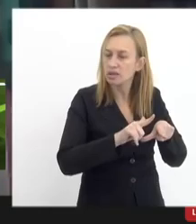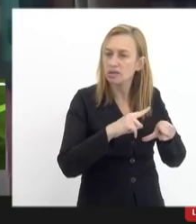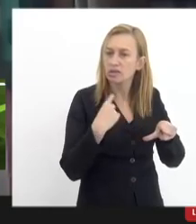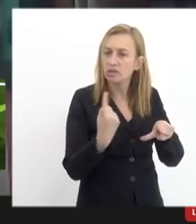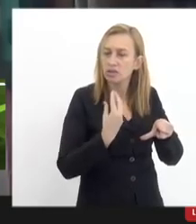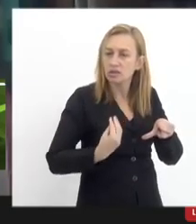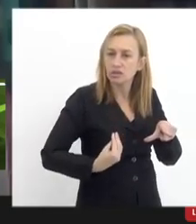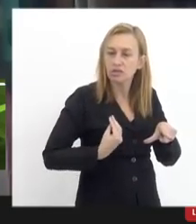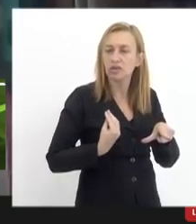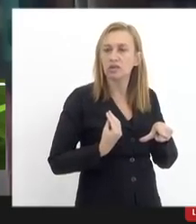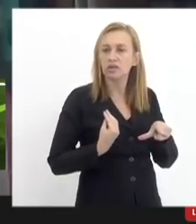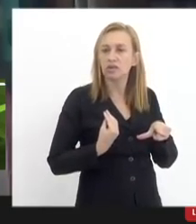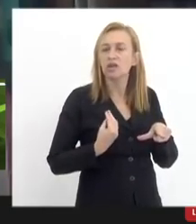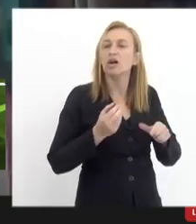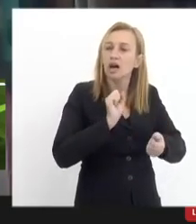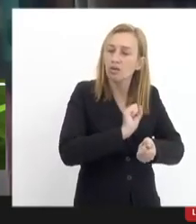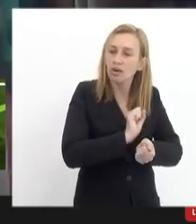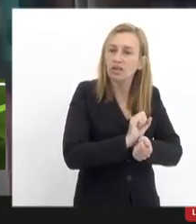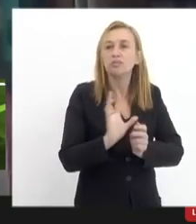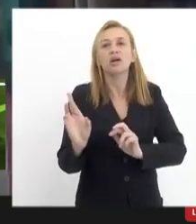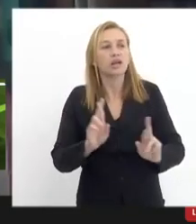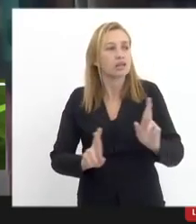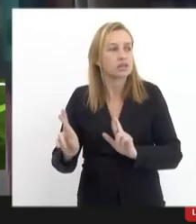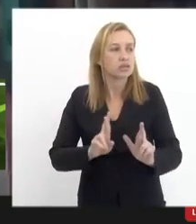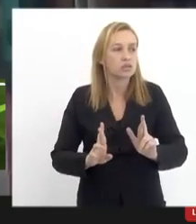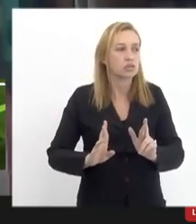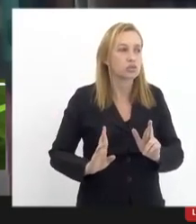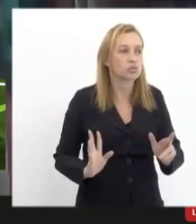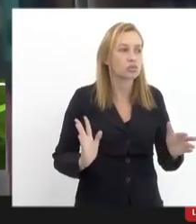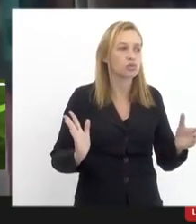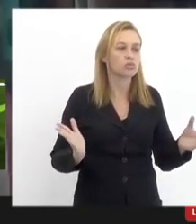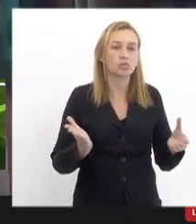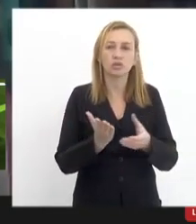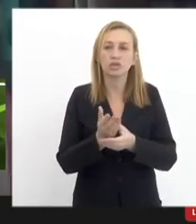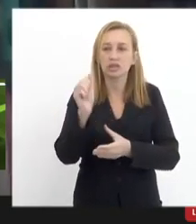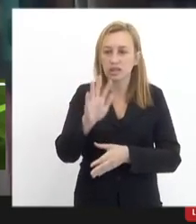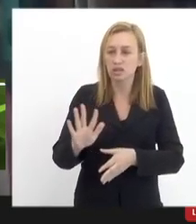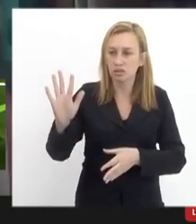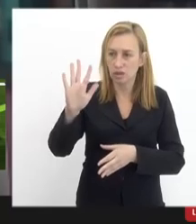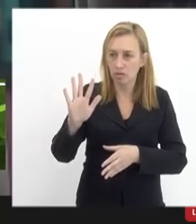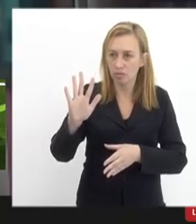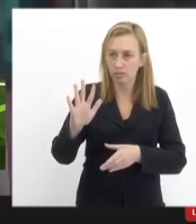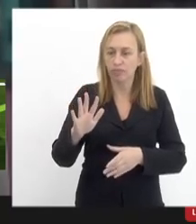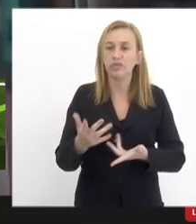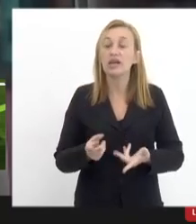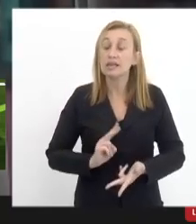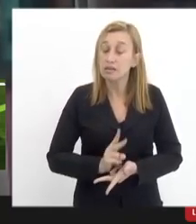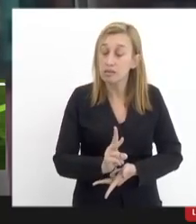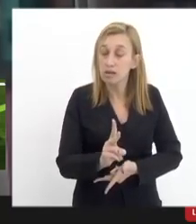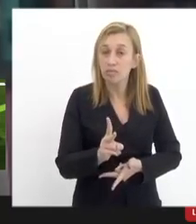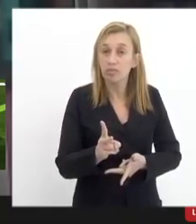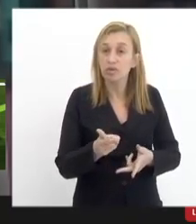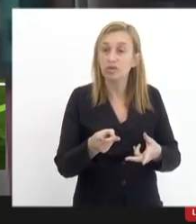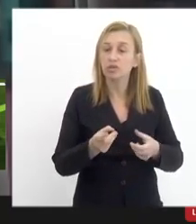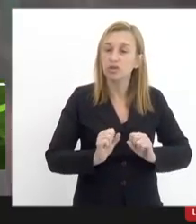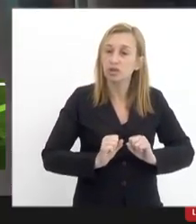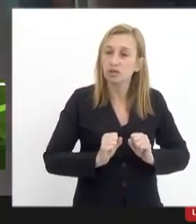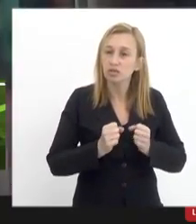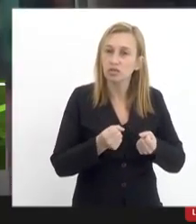presença, nós aguardamos as relações com os processos nacionais nesse campo. Isso aí a gente está sempre buscando